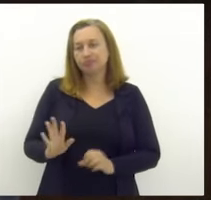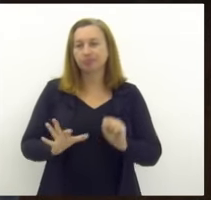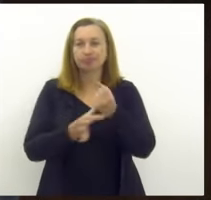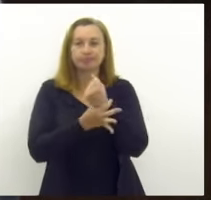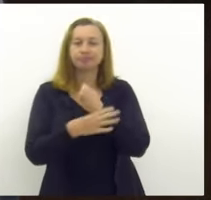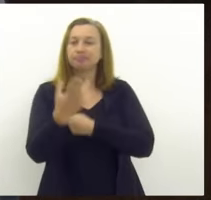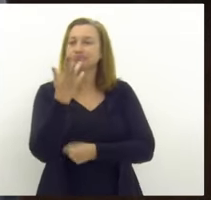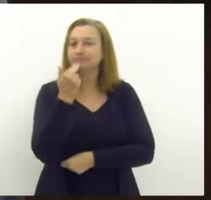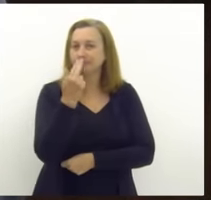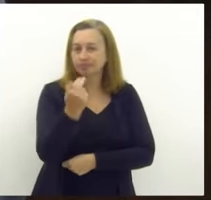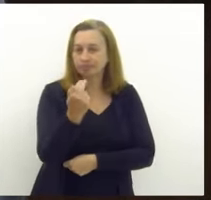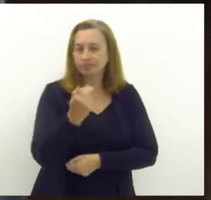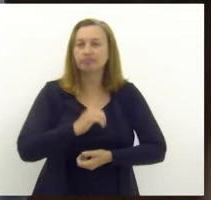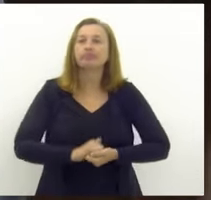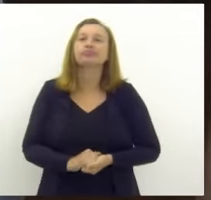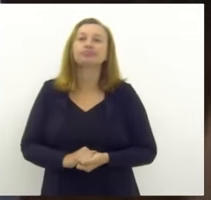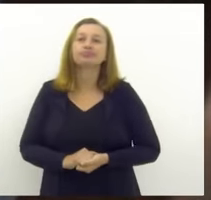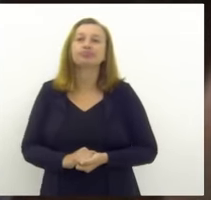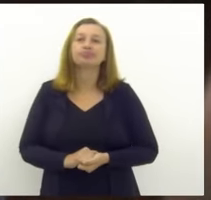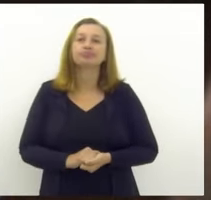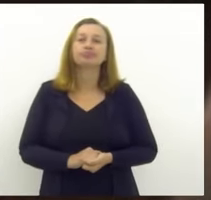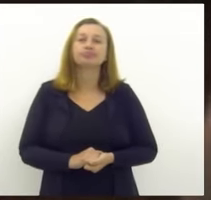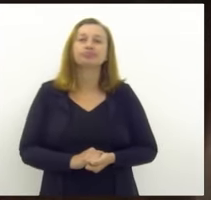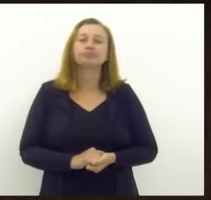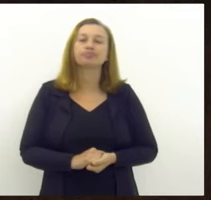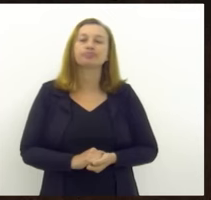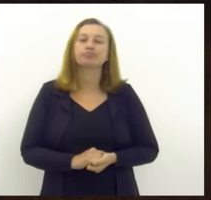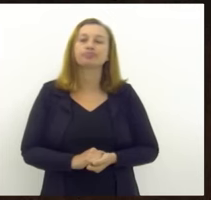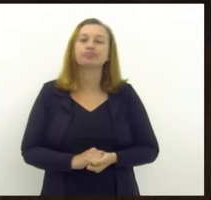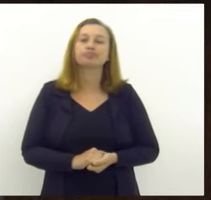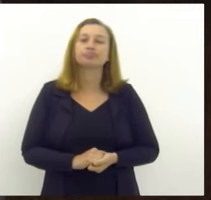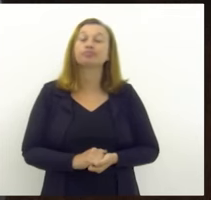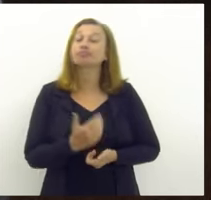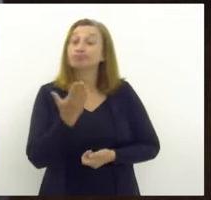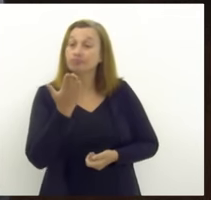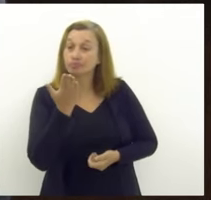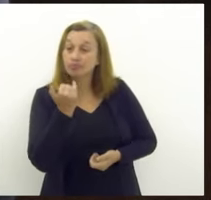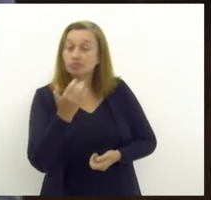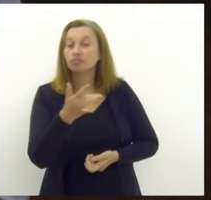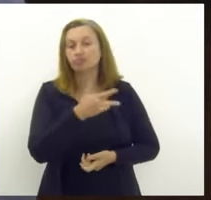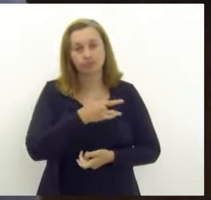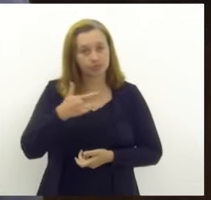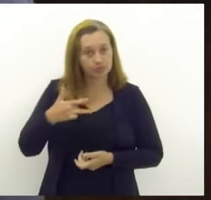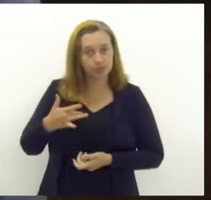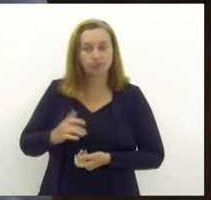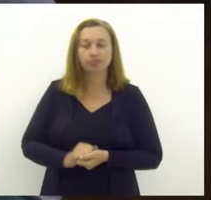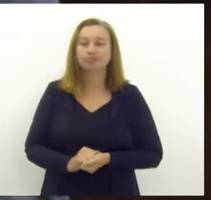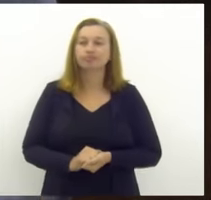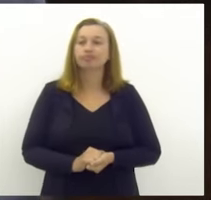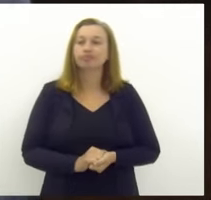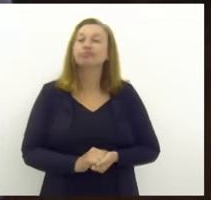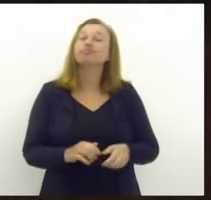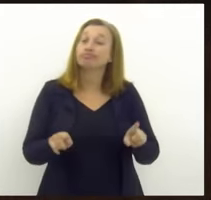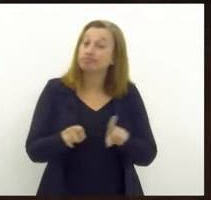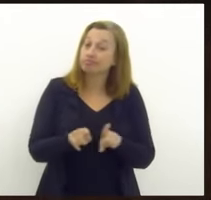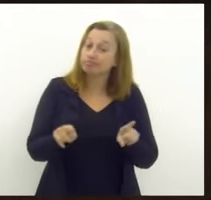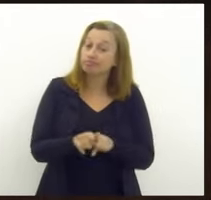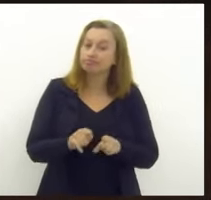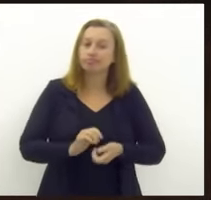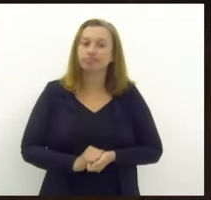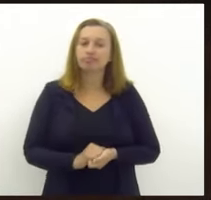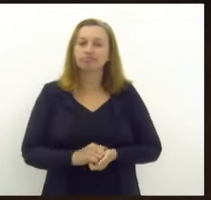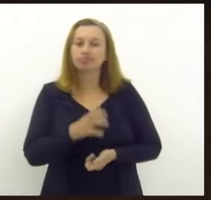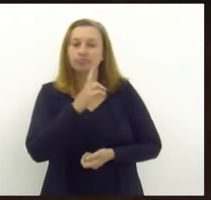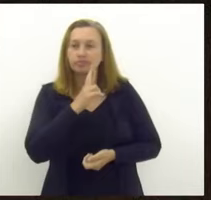e nutricional a questão da aquisição dos alimentos saudáveis e também de